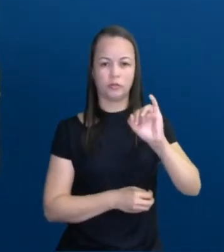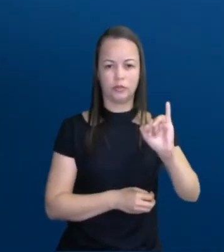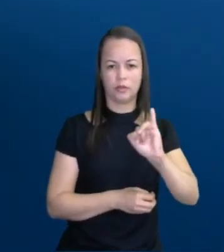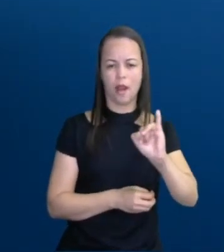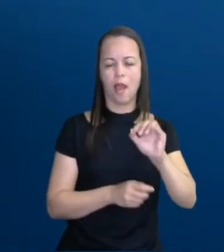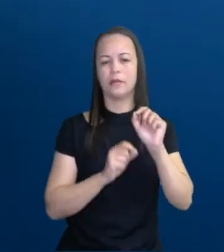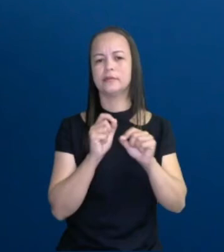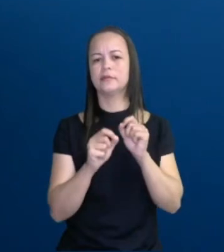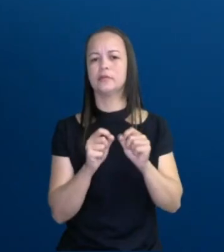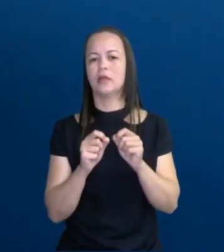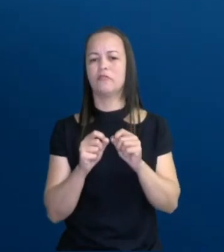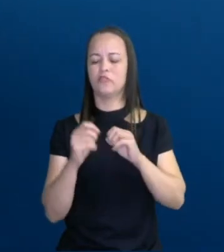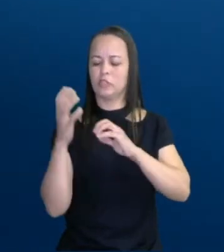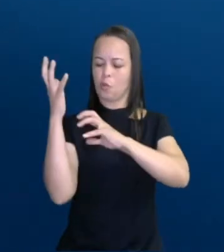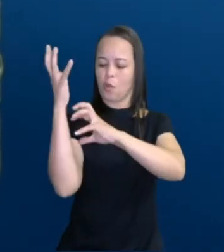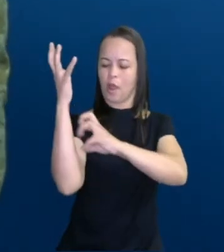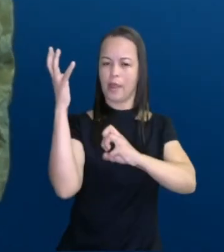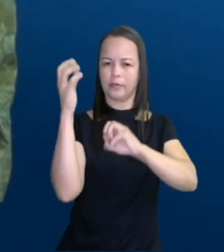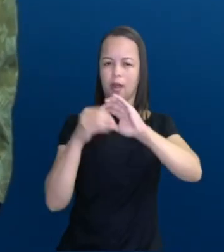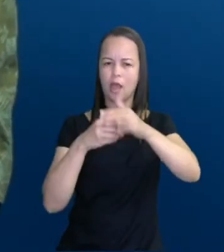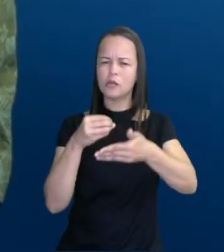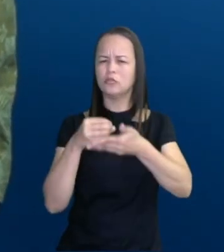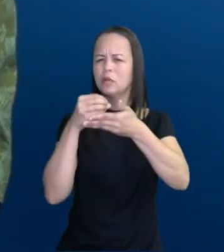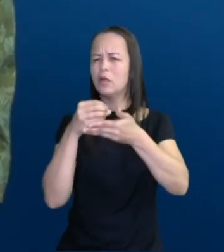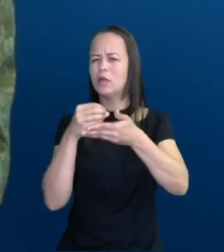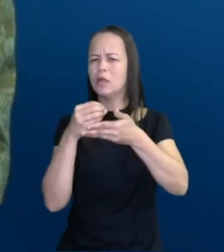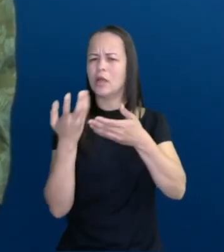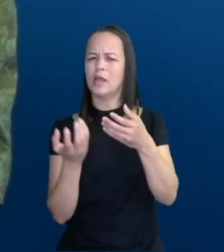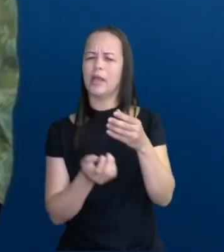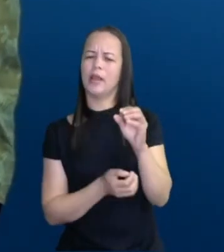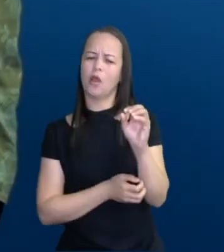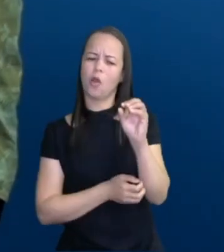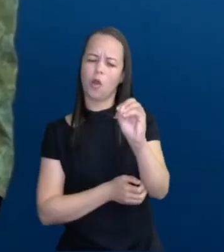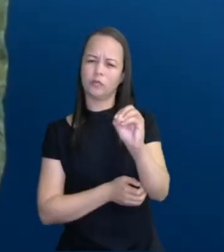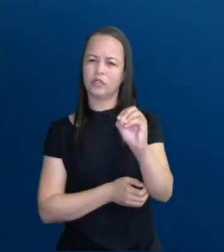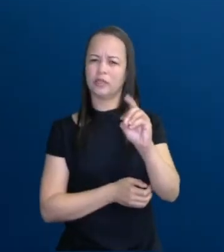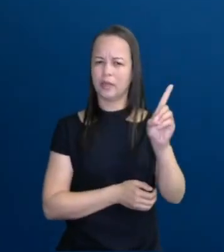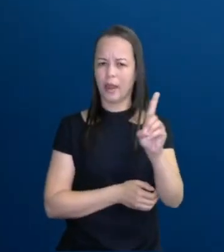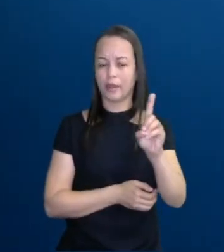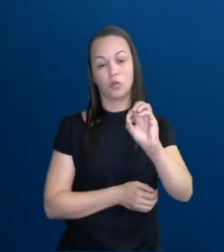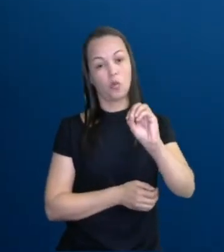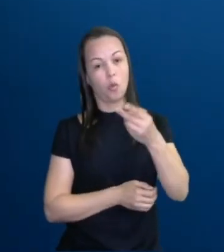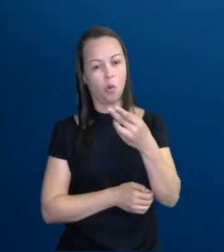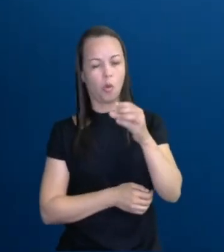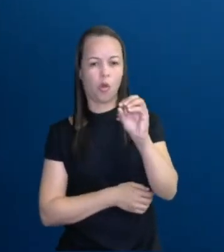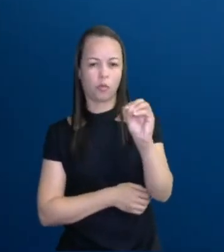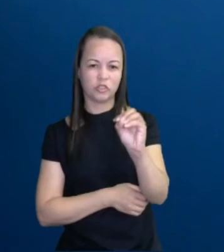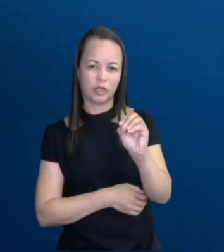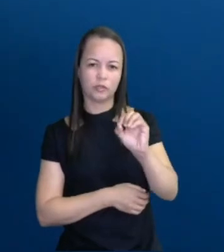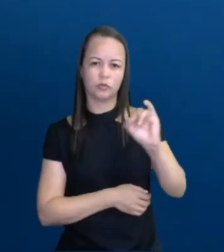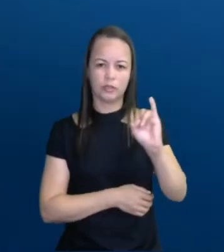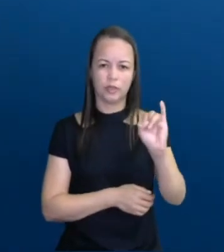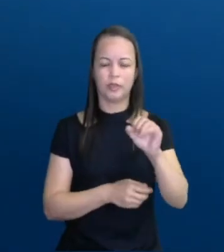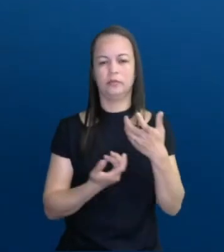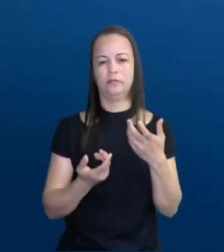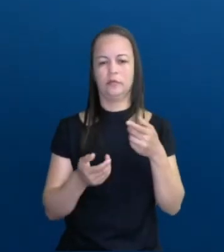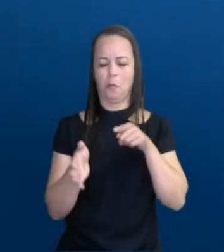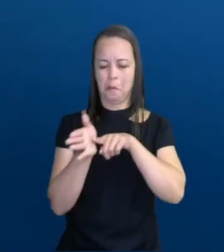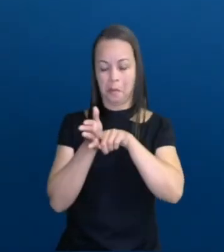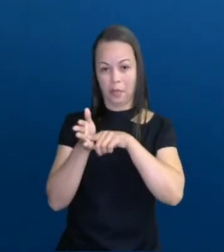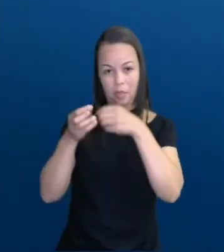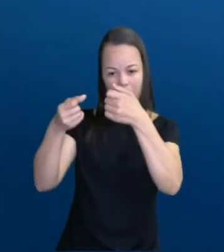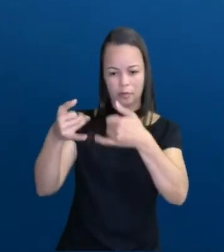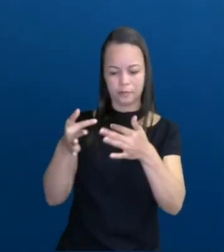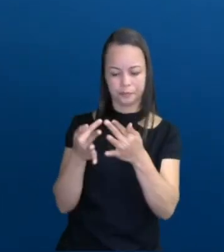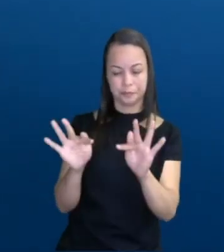destaque aqui? Uma retirada sustentável. Isso é um objeto direto ou um objeto indireto? Vamos analisar a frase. Se eu